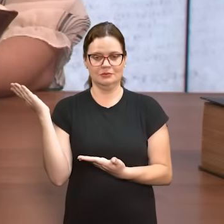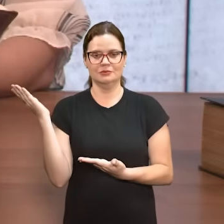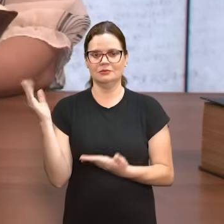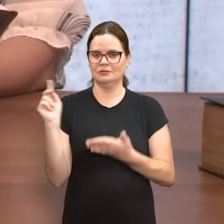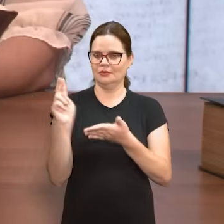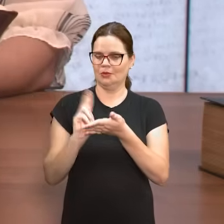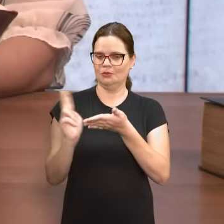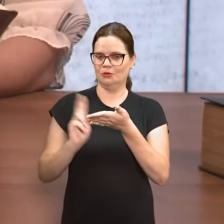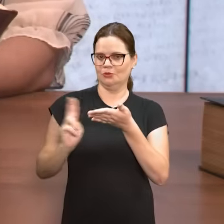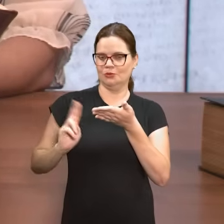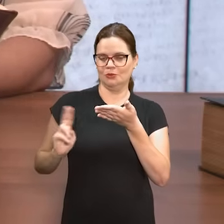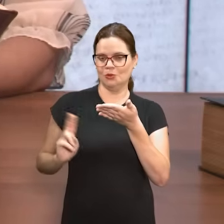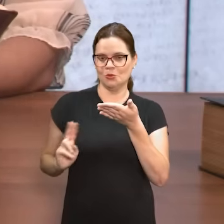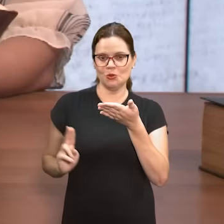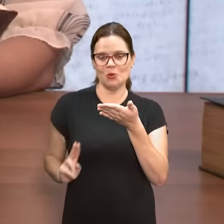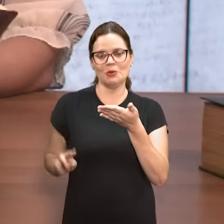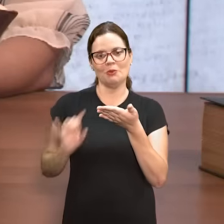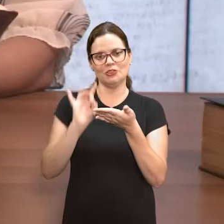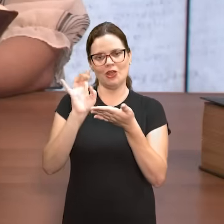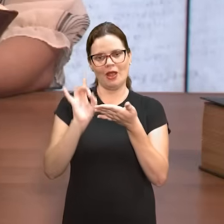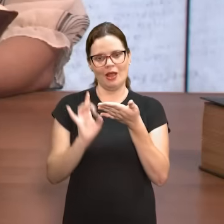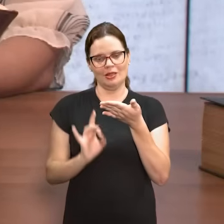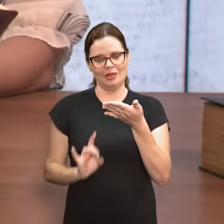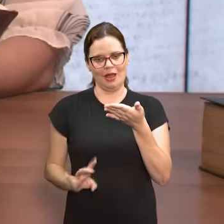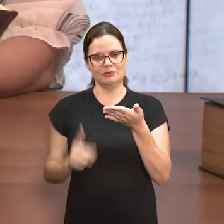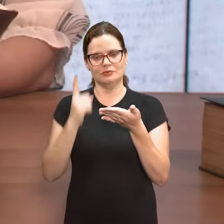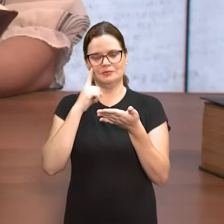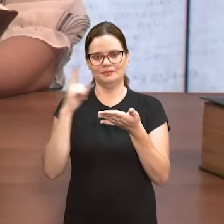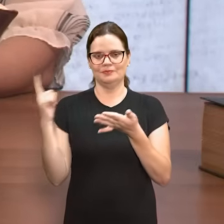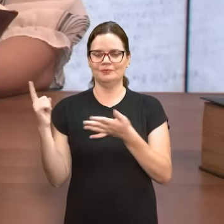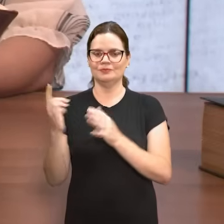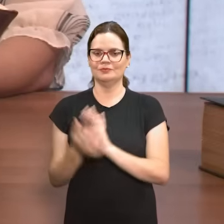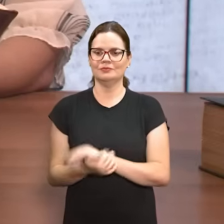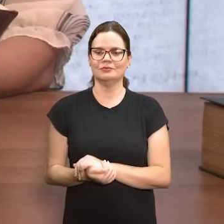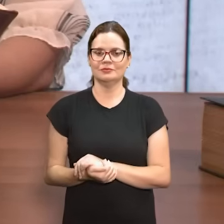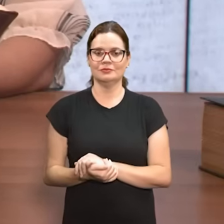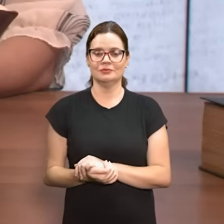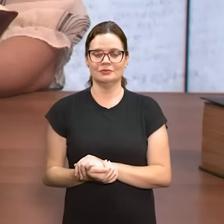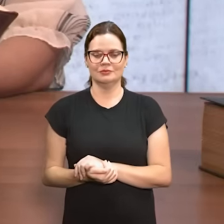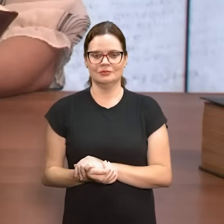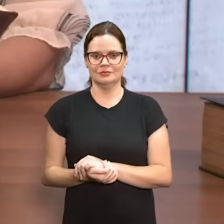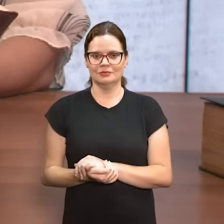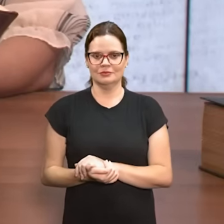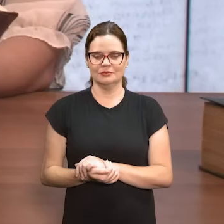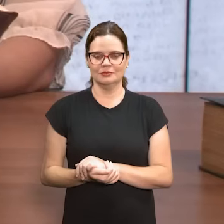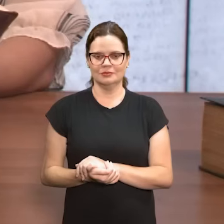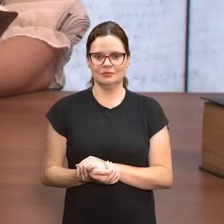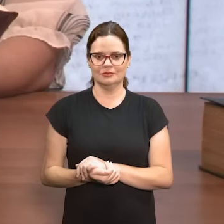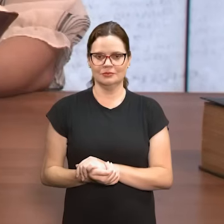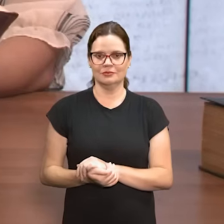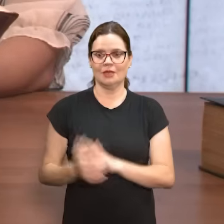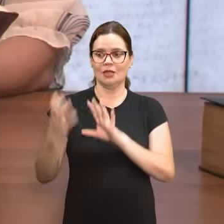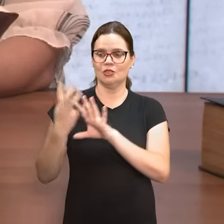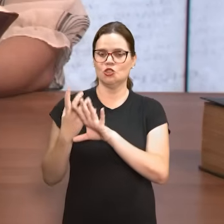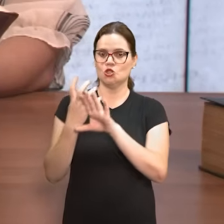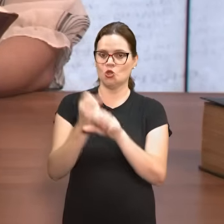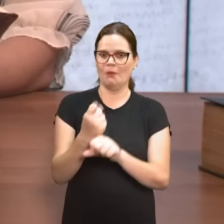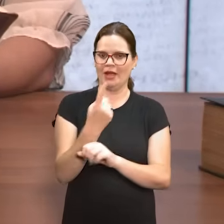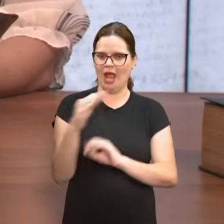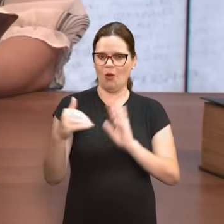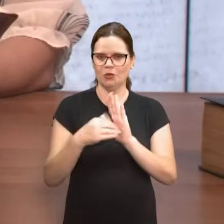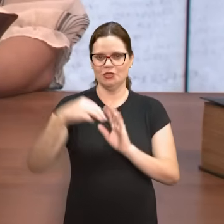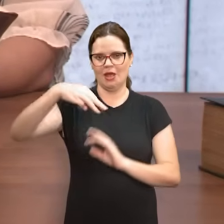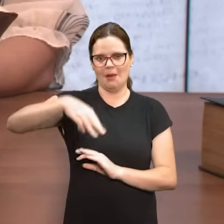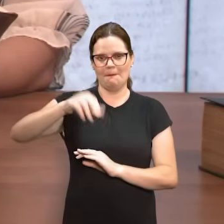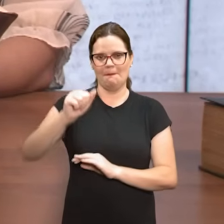e Bet-Dagon e Naamá e Maquedá, 16 cidades,